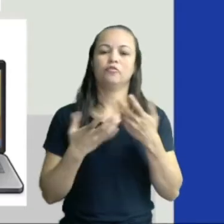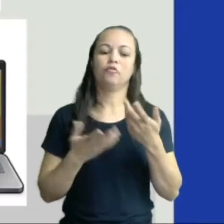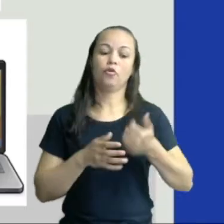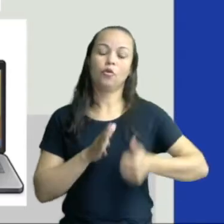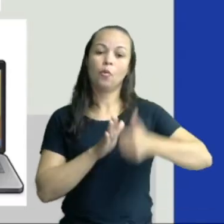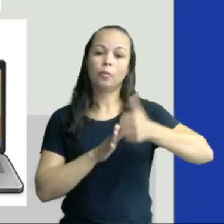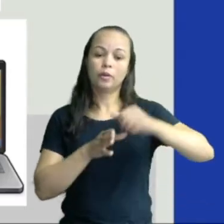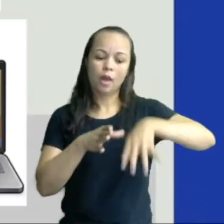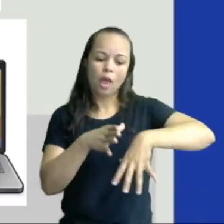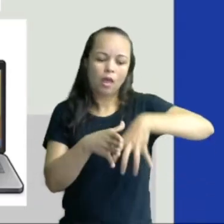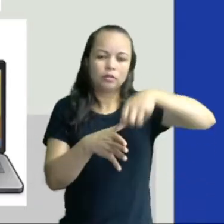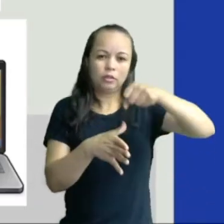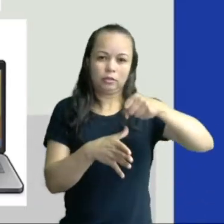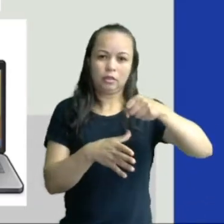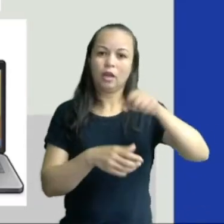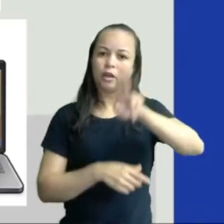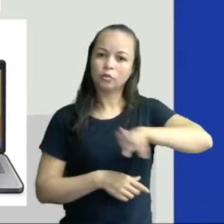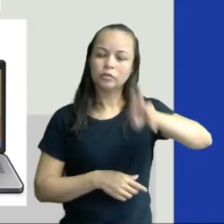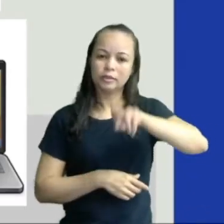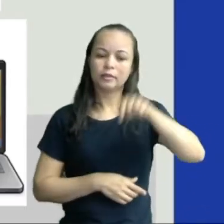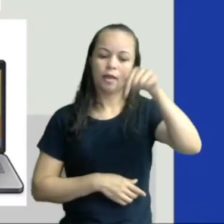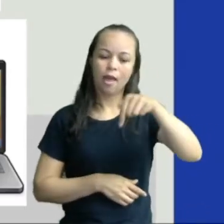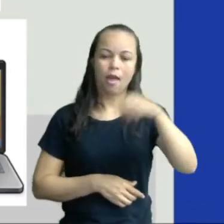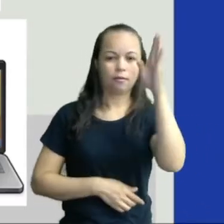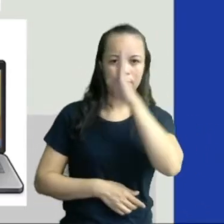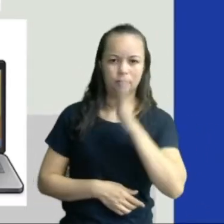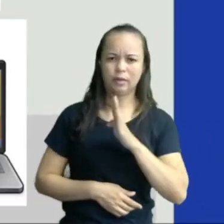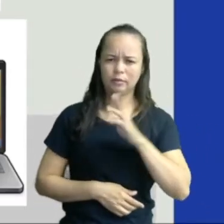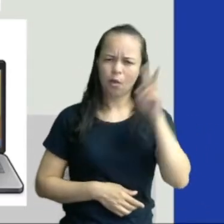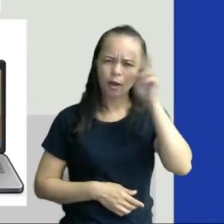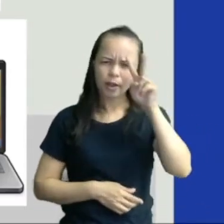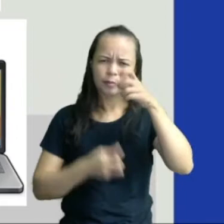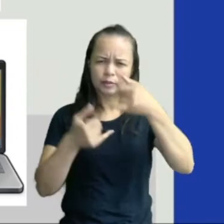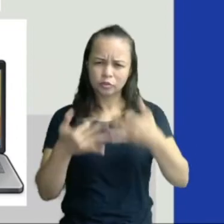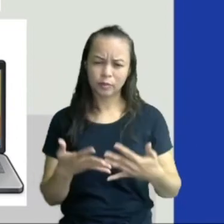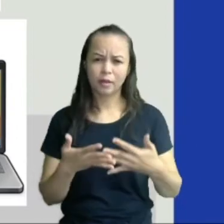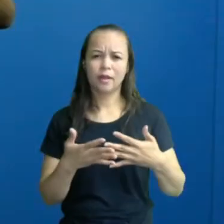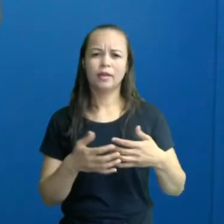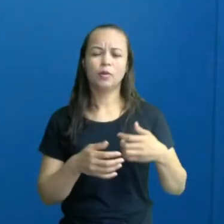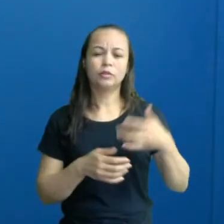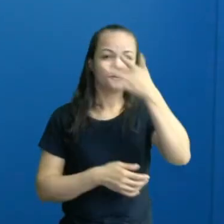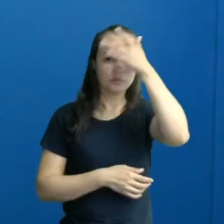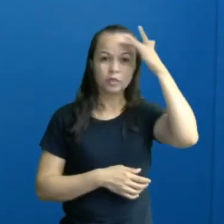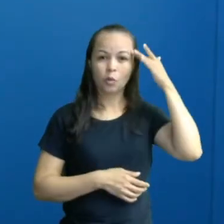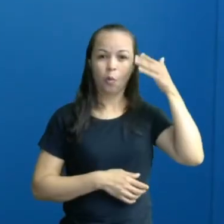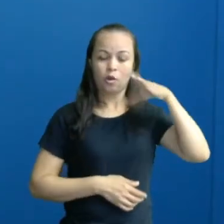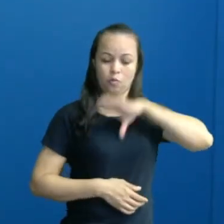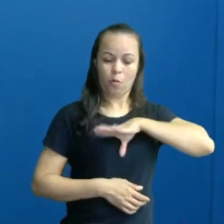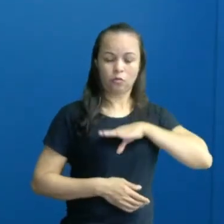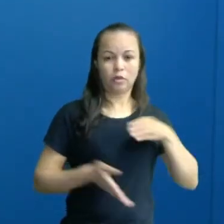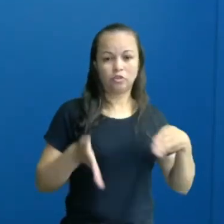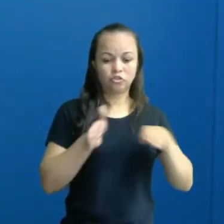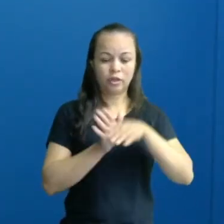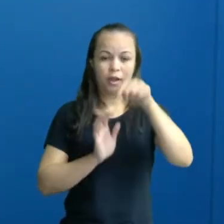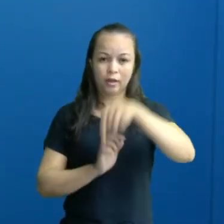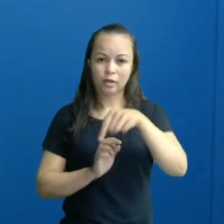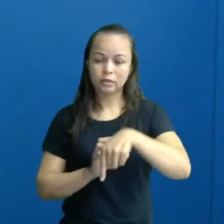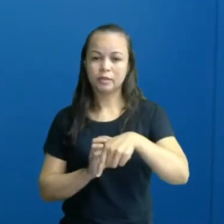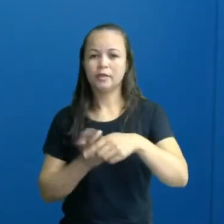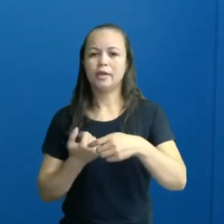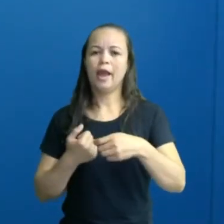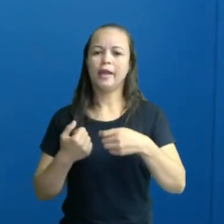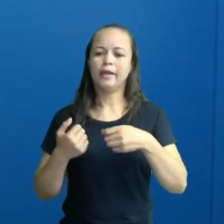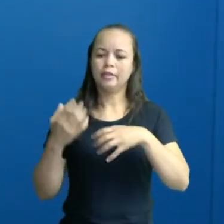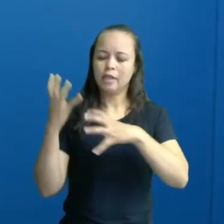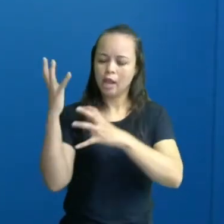econômica realizada no Brasil. Lembra que eu falei para vocês, quando os portugueses chegaram aqui, eles exploraram o pau-brasil e eles